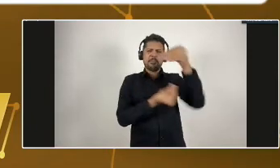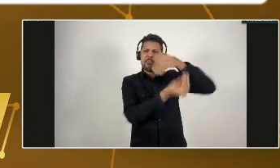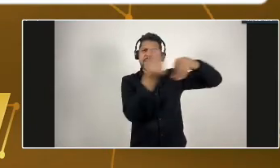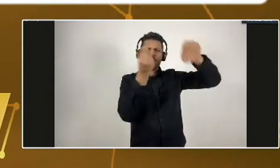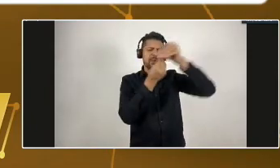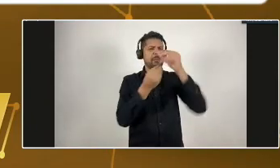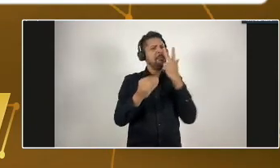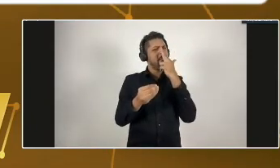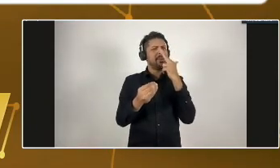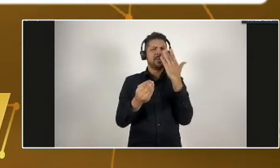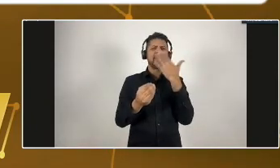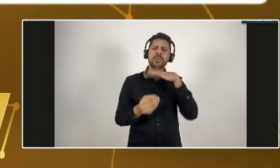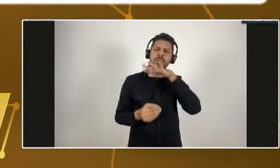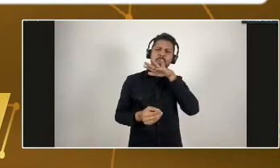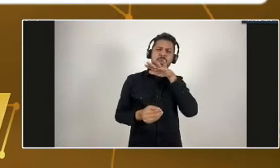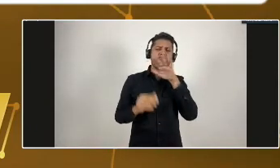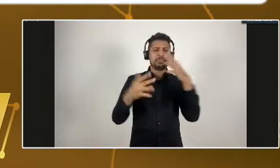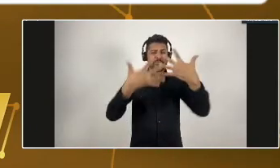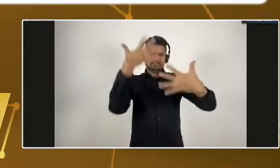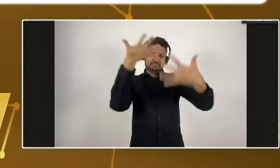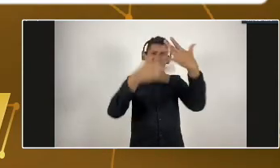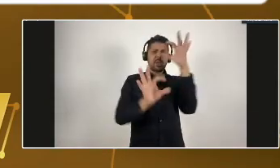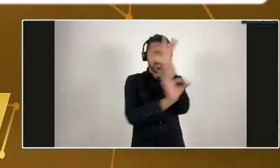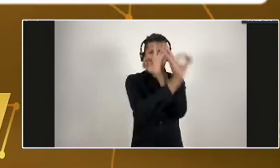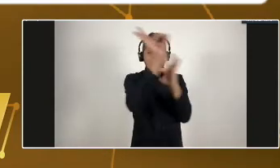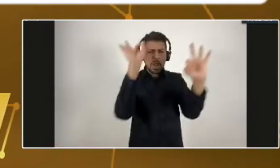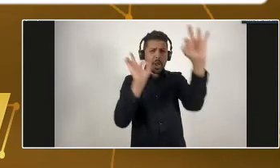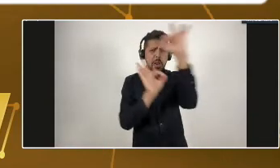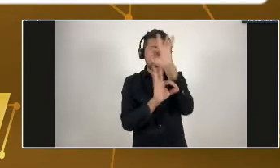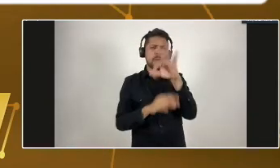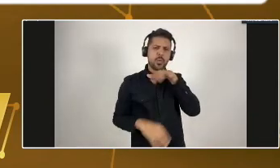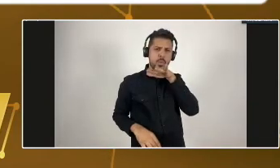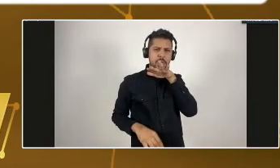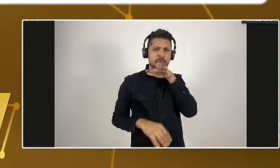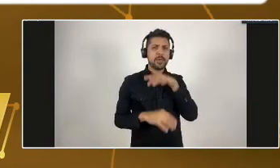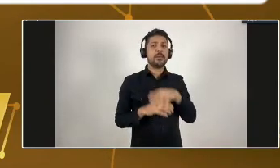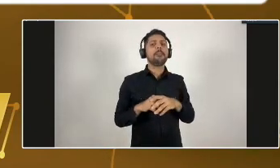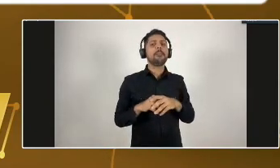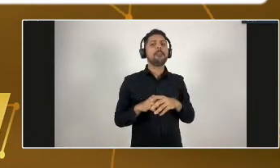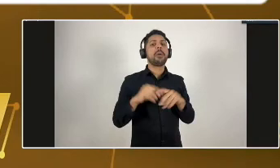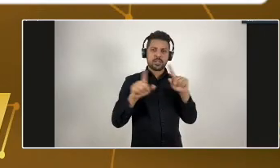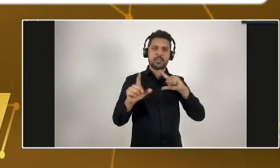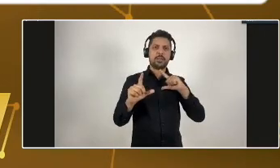mas aí vocês podem ver que já tem outras feições sendo carregadas aqui.